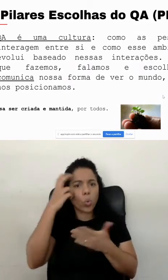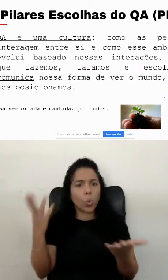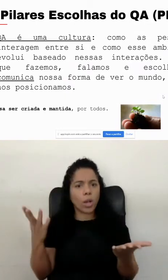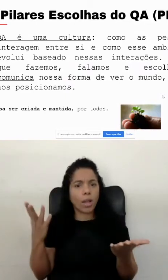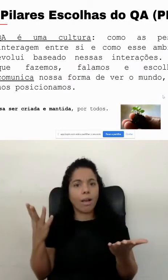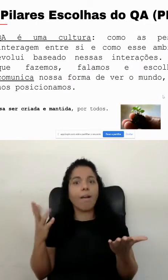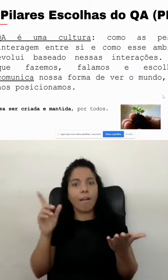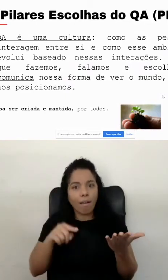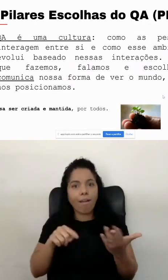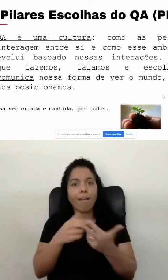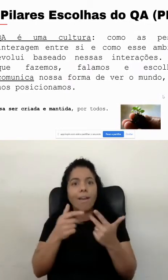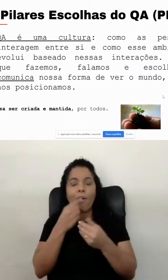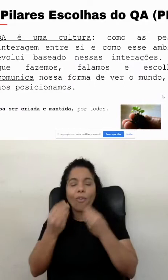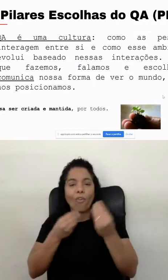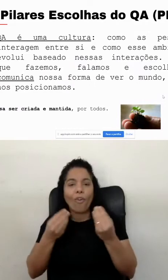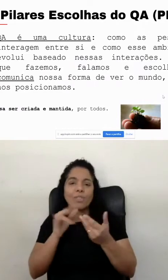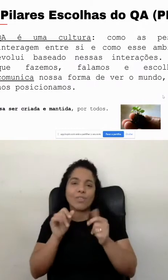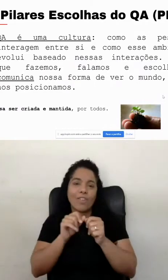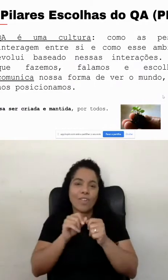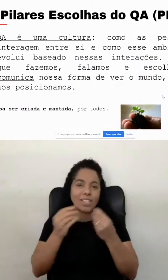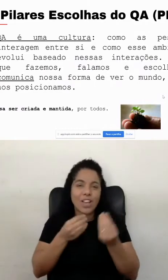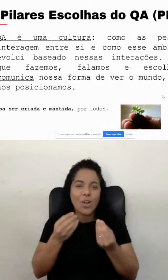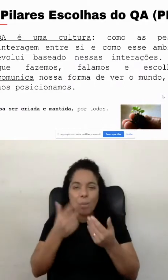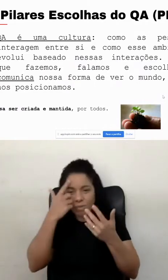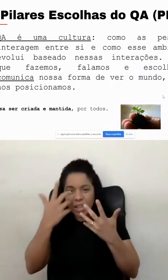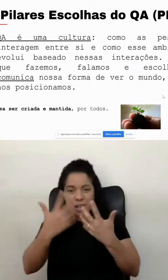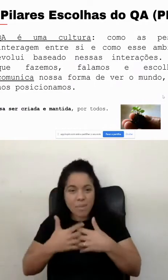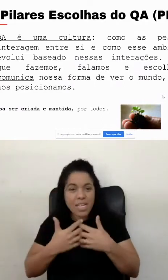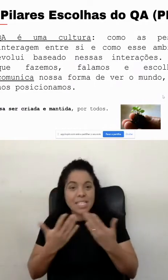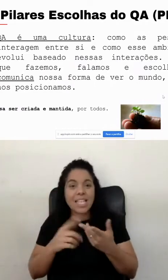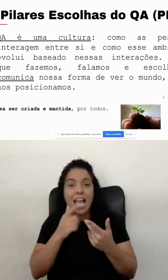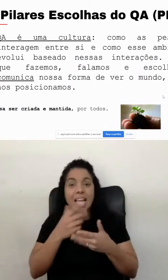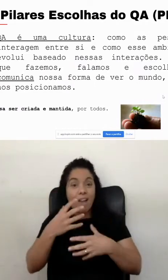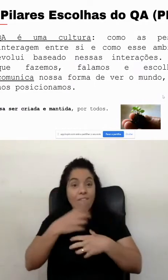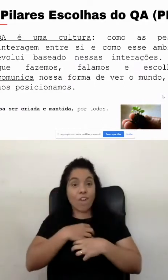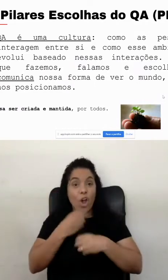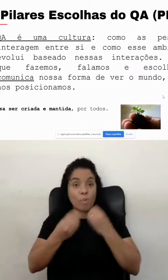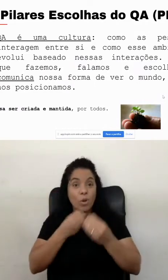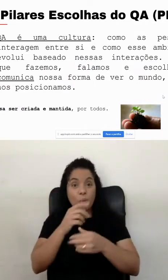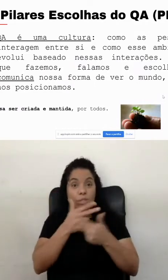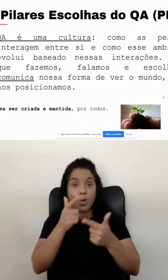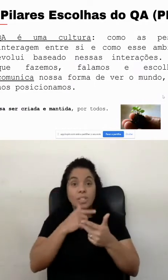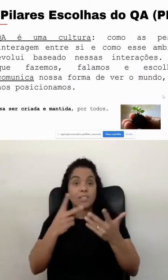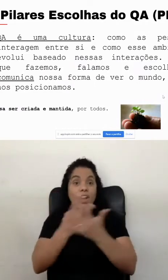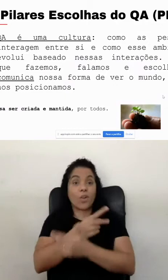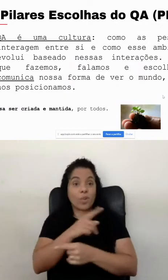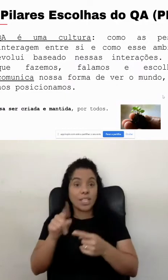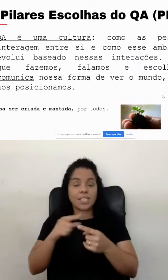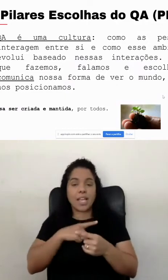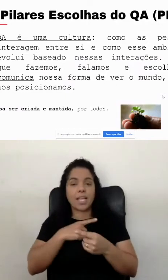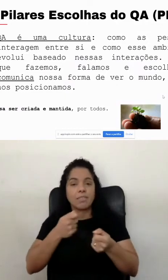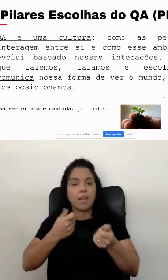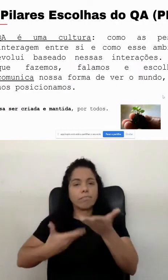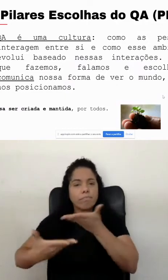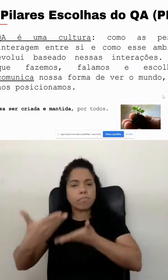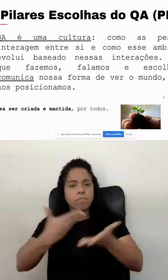vai ser o como você vai fazer, como vai pensar, a forma que as coisas vão acontecer, que vai